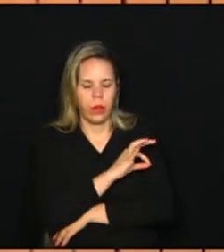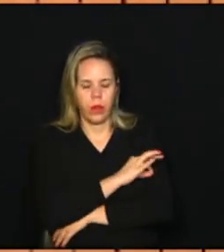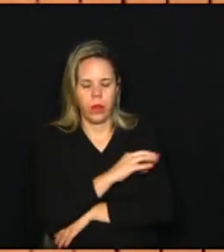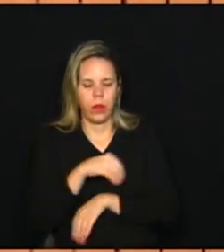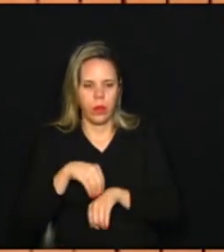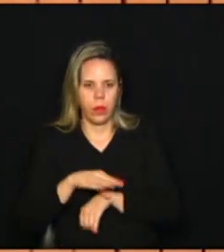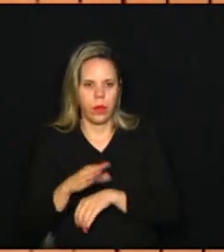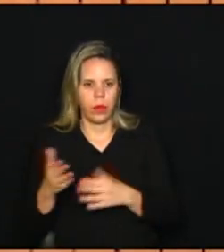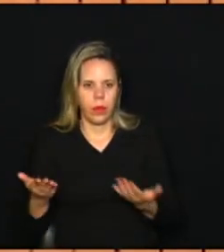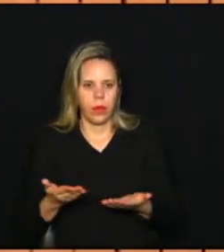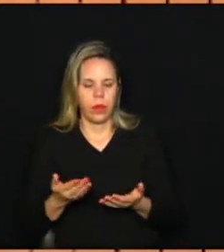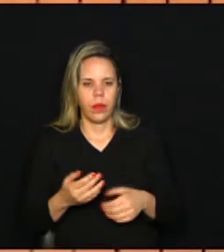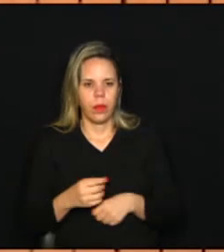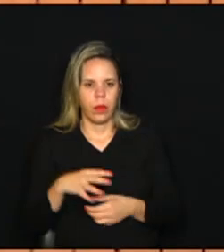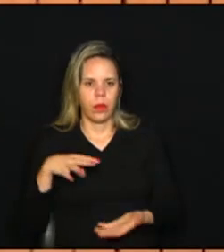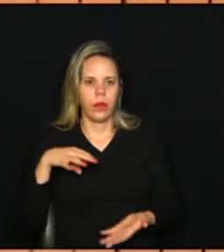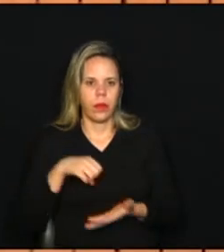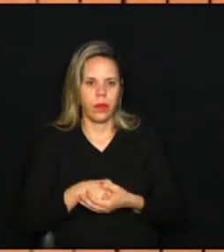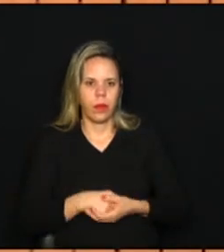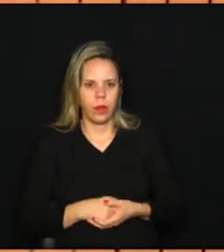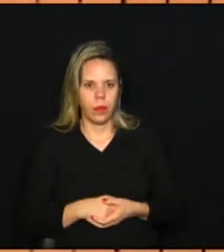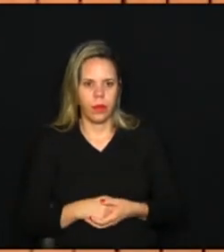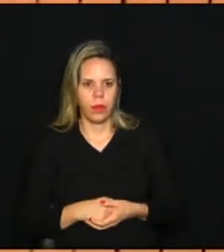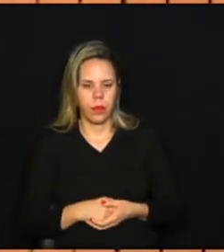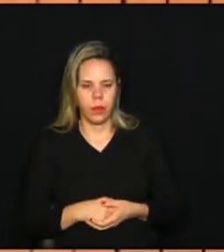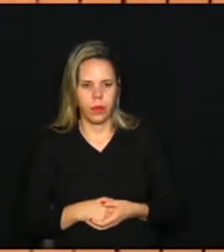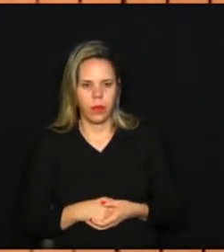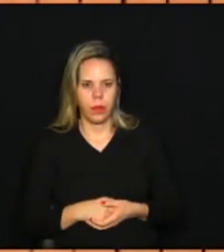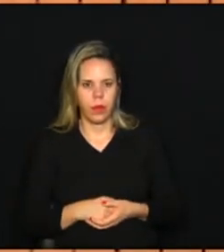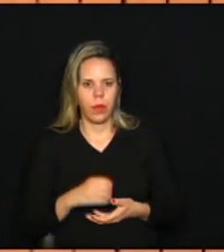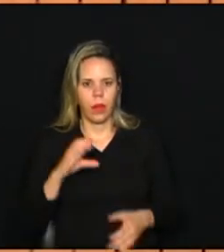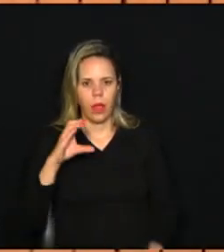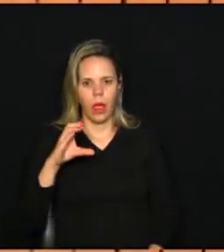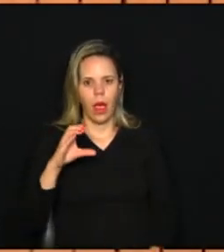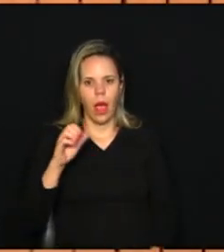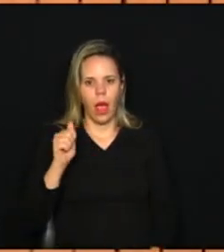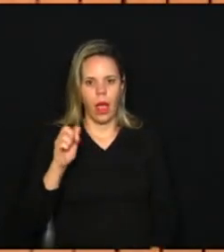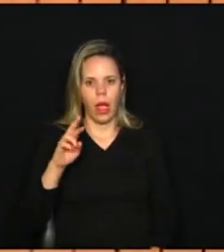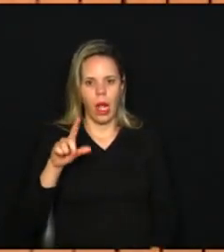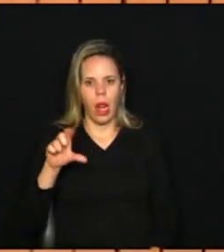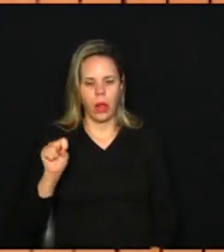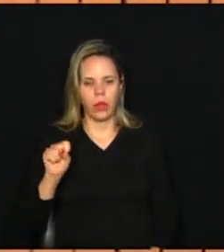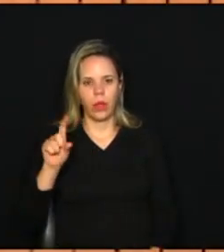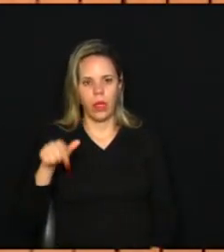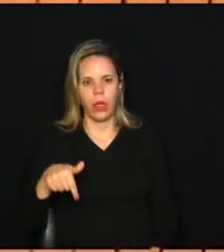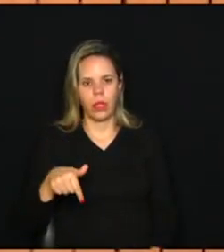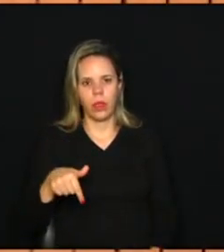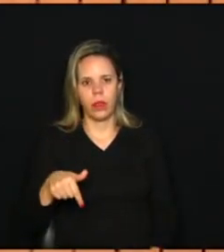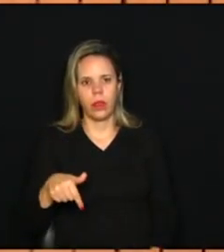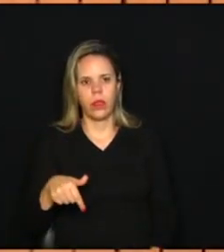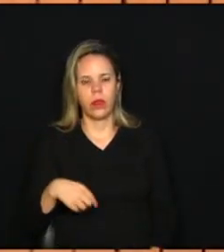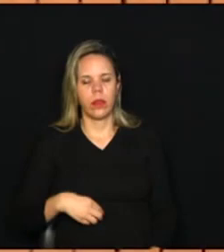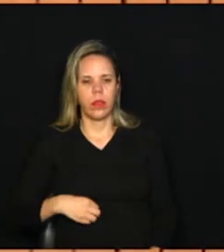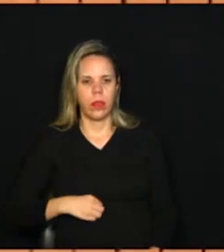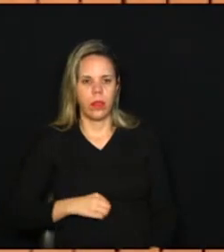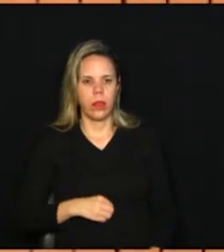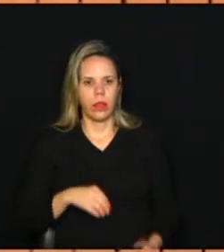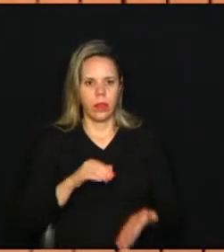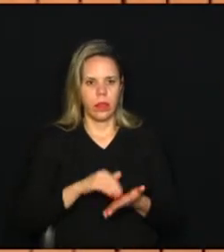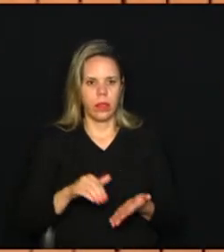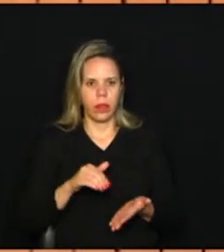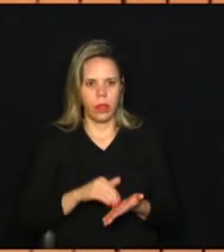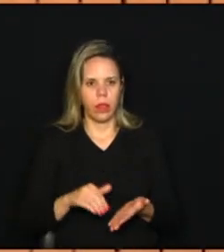agora, na ordem de inscrição, por o Carlos Fábio. O Carlos Fábio, que é o índio da CUT, secretário de Cultura da